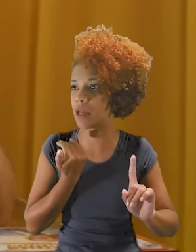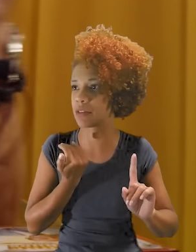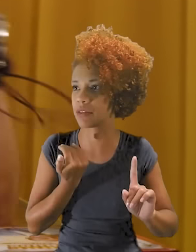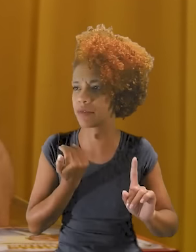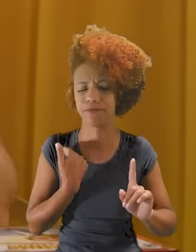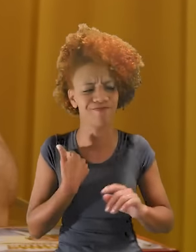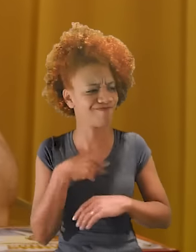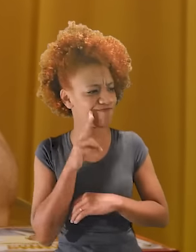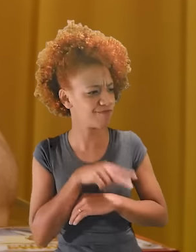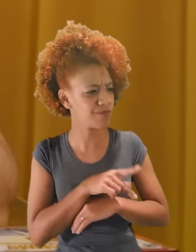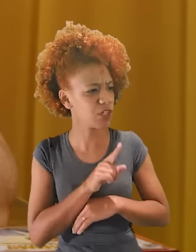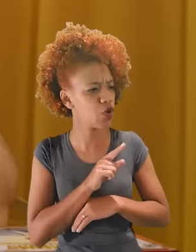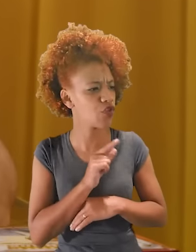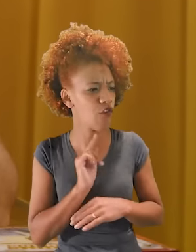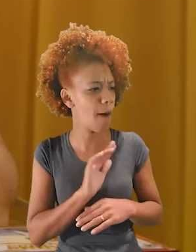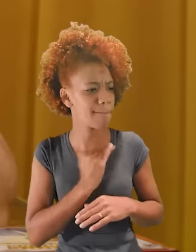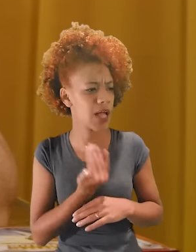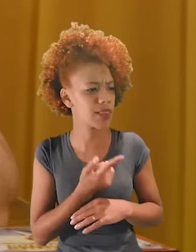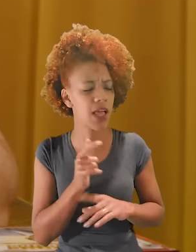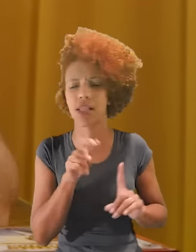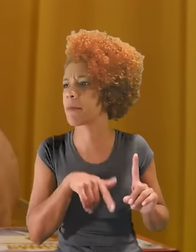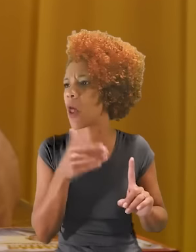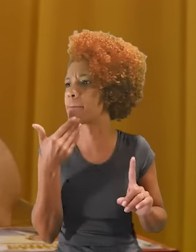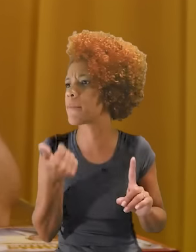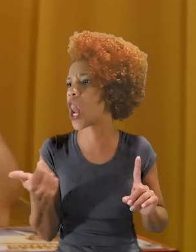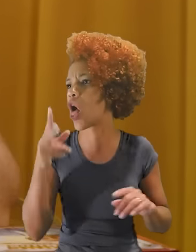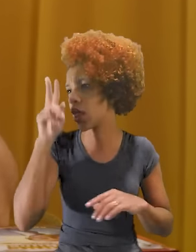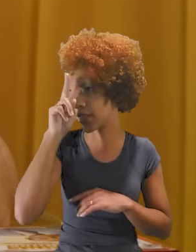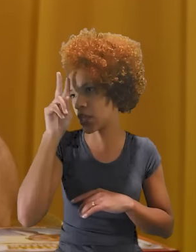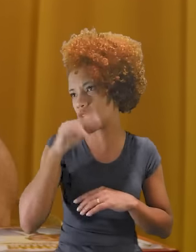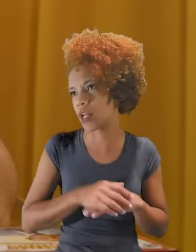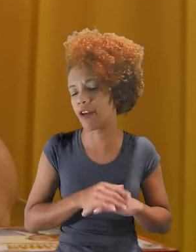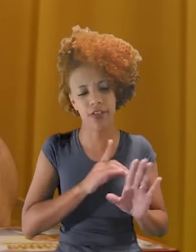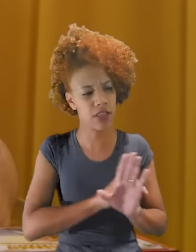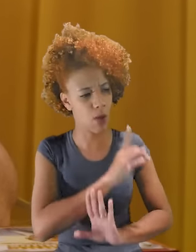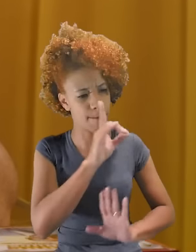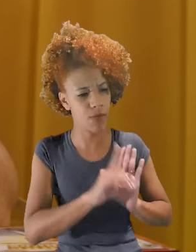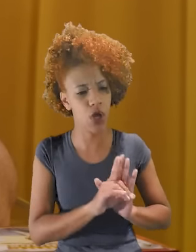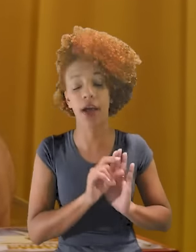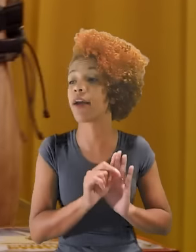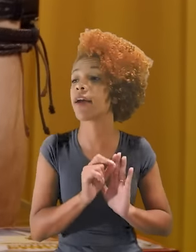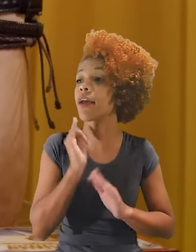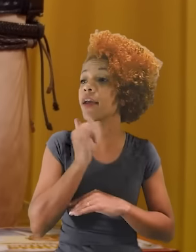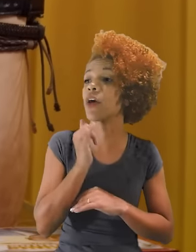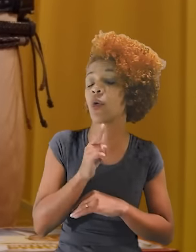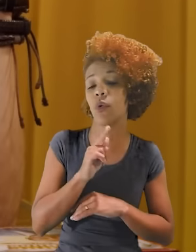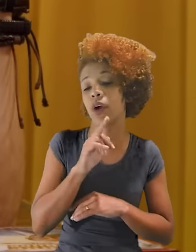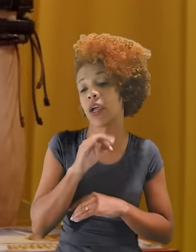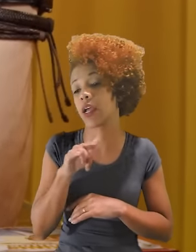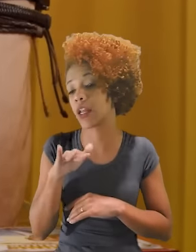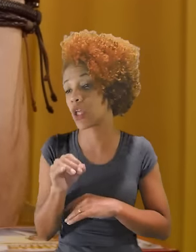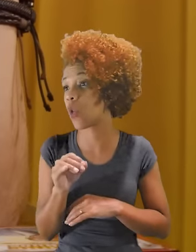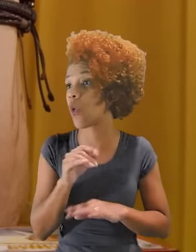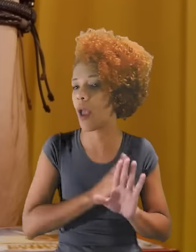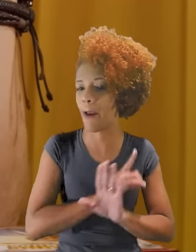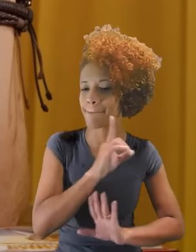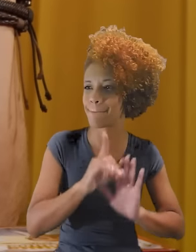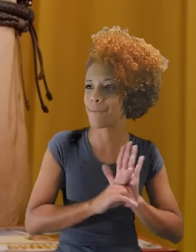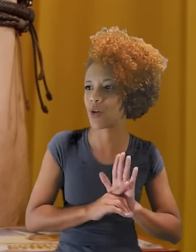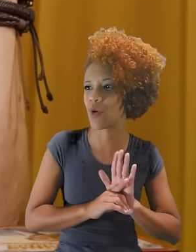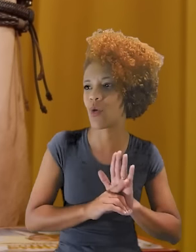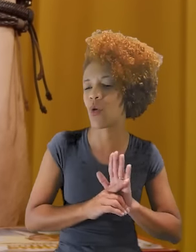grilo. O Disney falou assim, pô, não vou matar esse personagem, não. Esse personagem é o melhor da história, ele vai ser o protagonista. Quem conta a história do Pinóquio é o grilo. O grilo é o